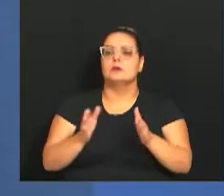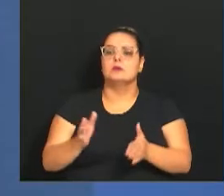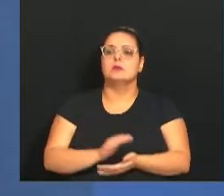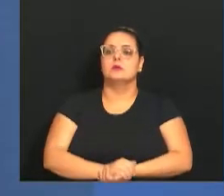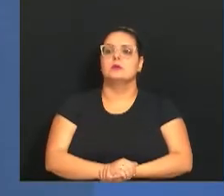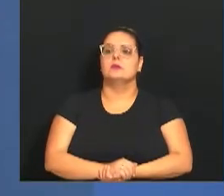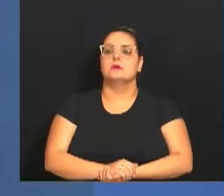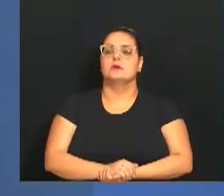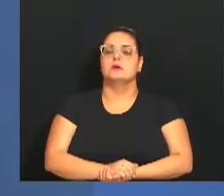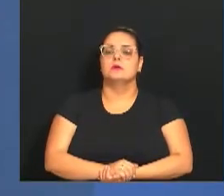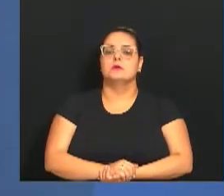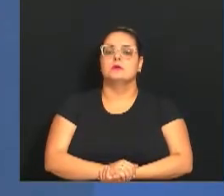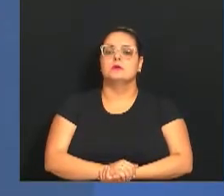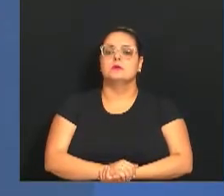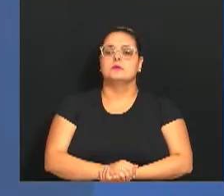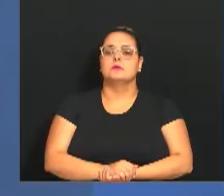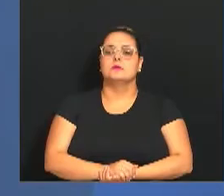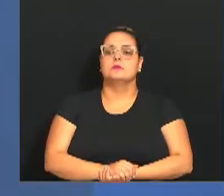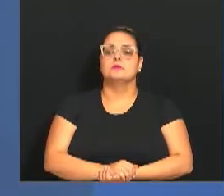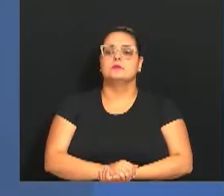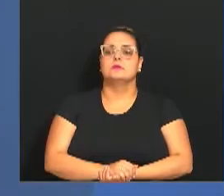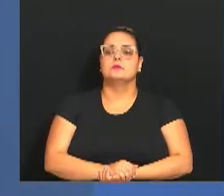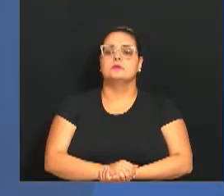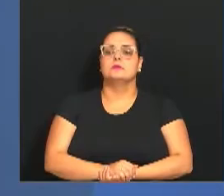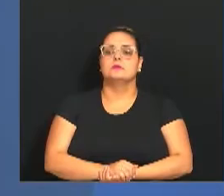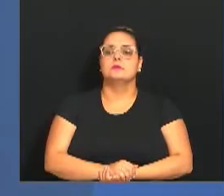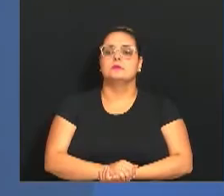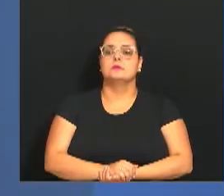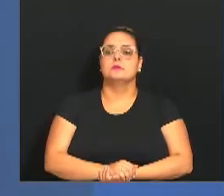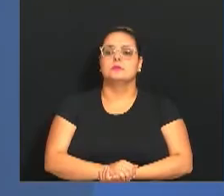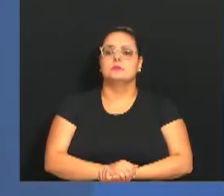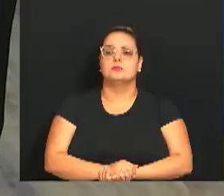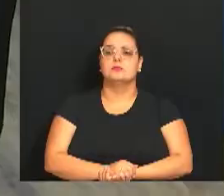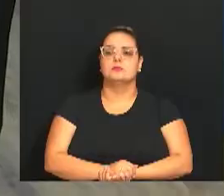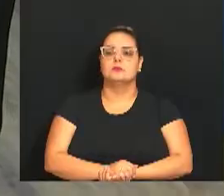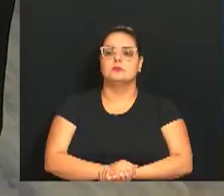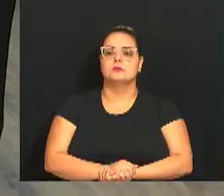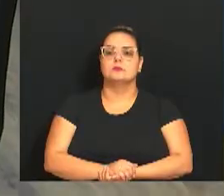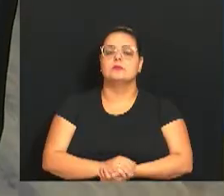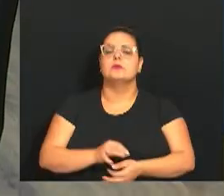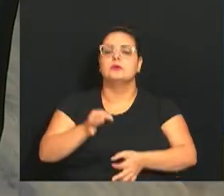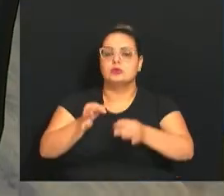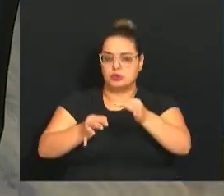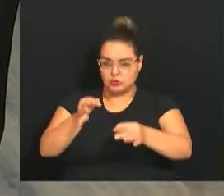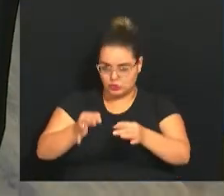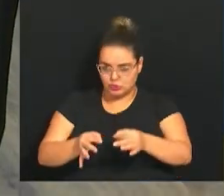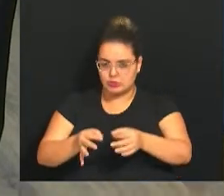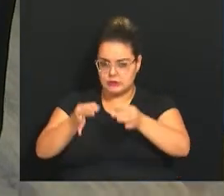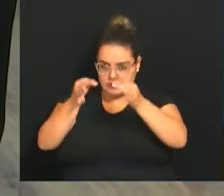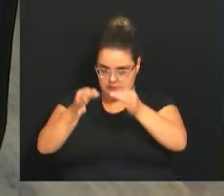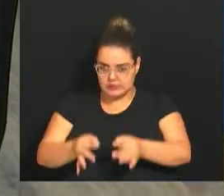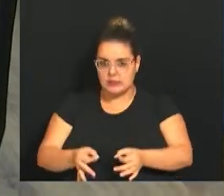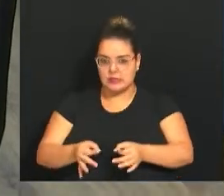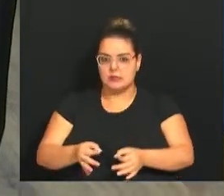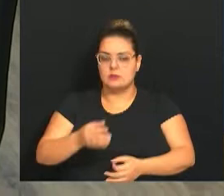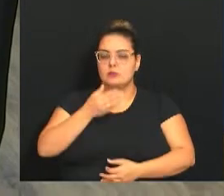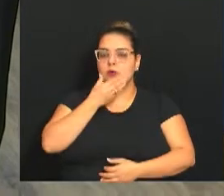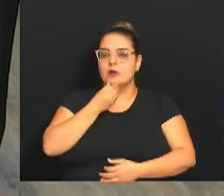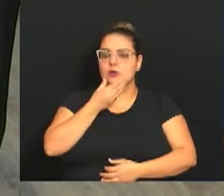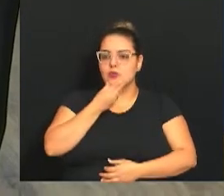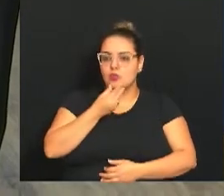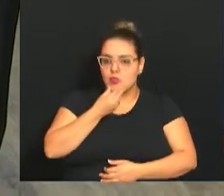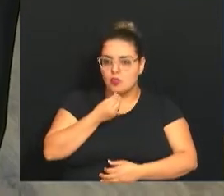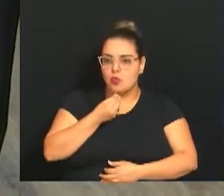questão da justiça que para os homens que são os agressores, que passem aí por uma espécie de, eu